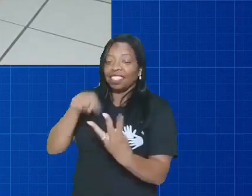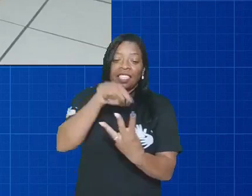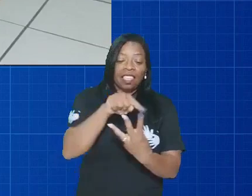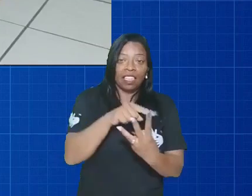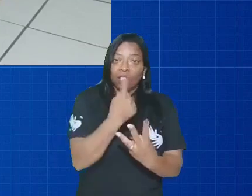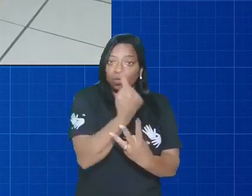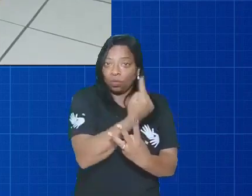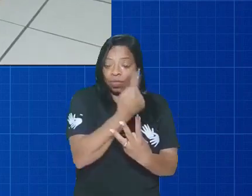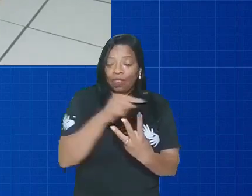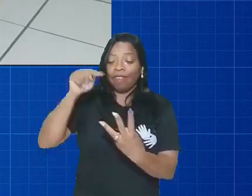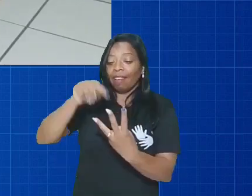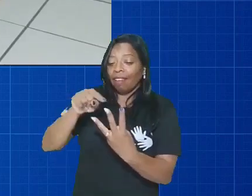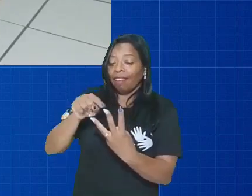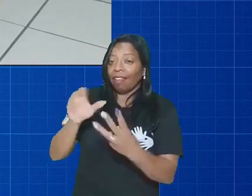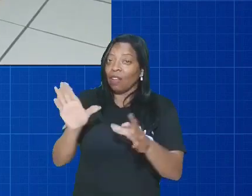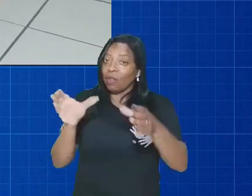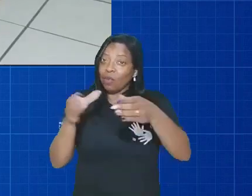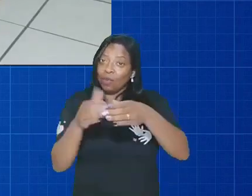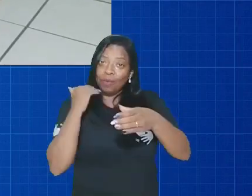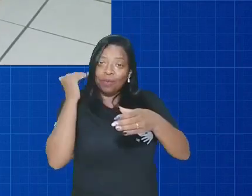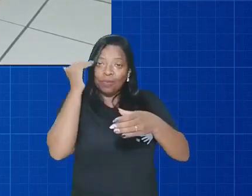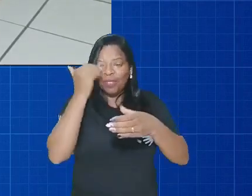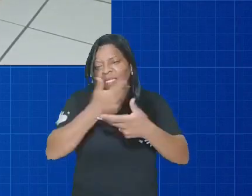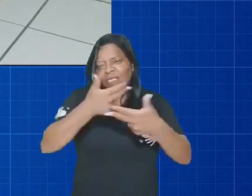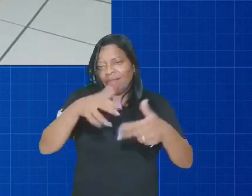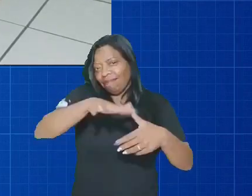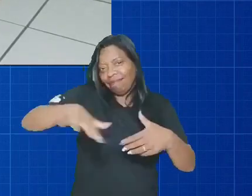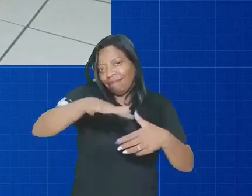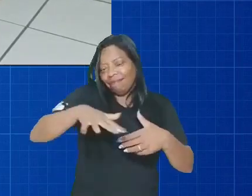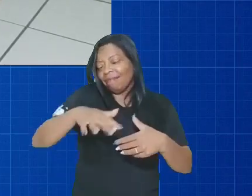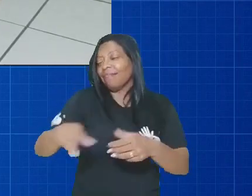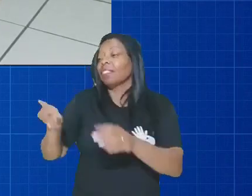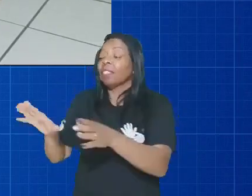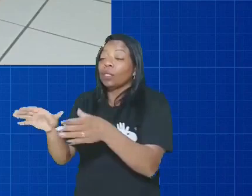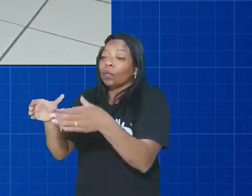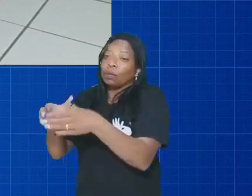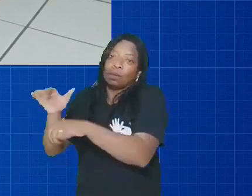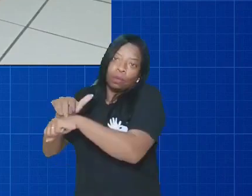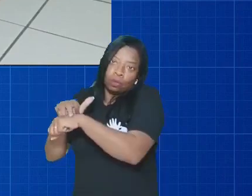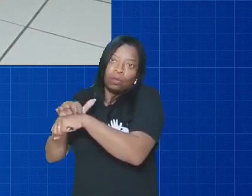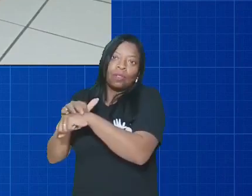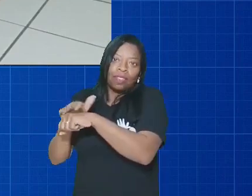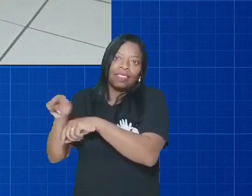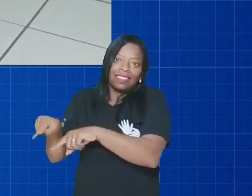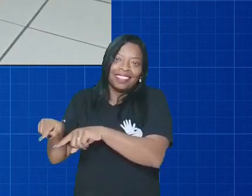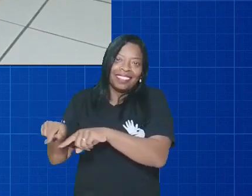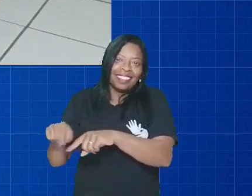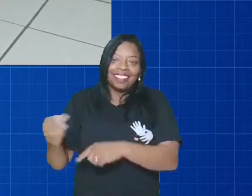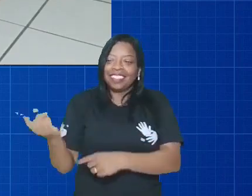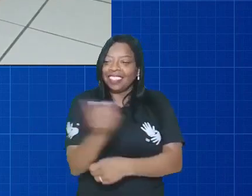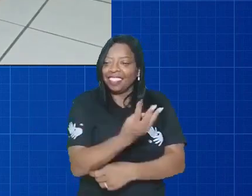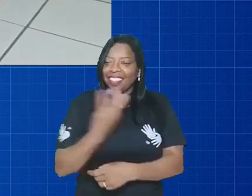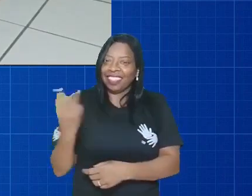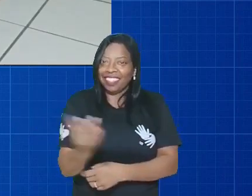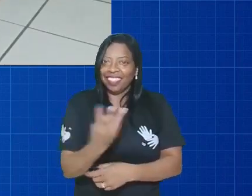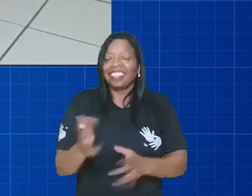ganho a gente tem para conseguir alcançar o paciente, né, seja criança ou adolescente, e tem um